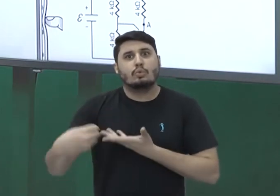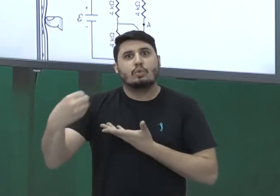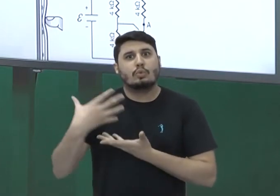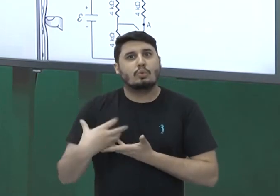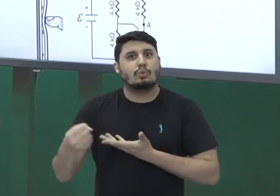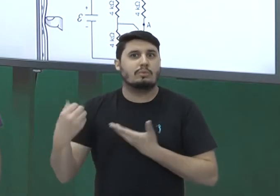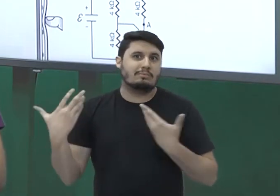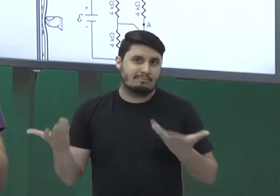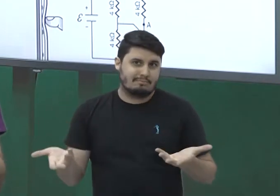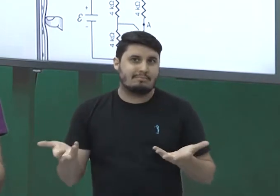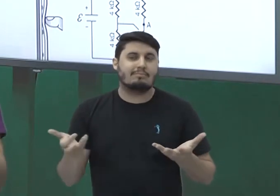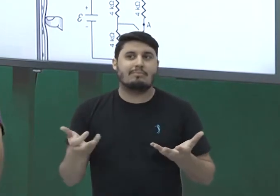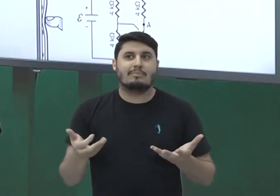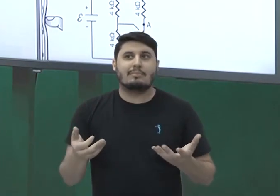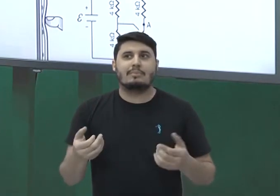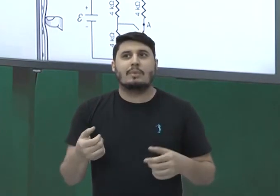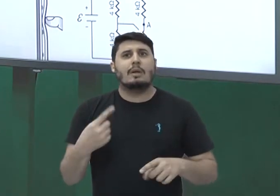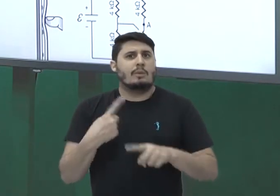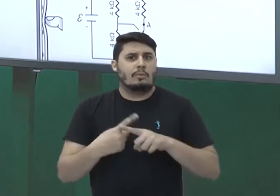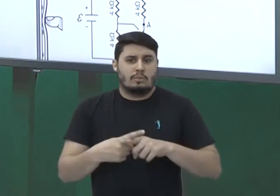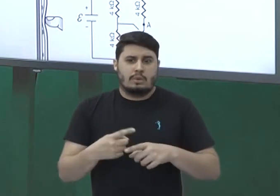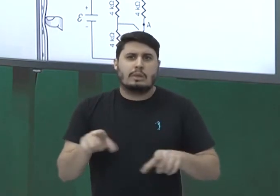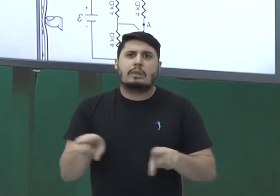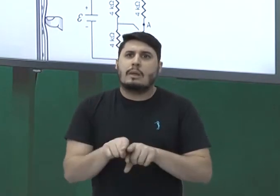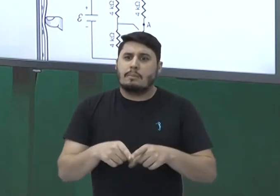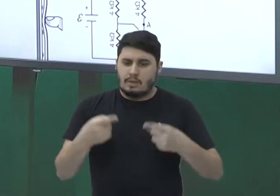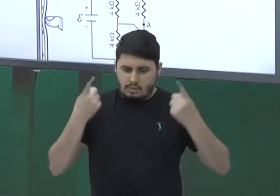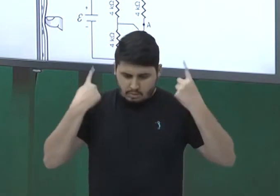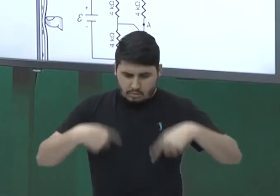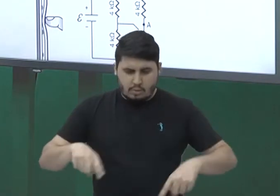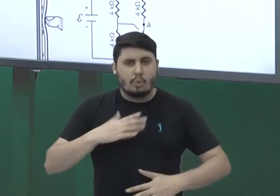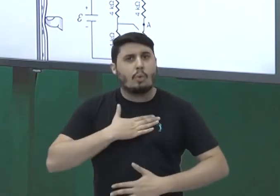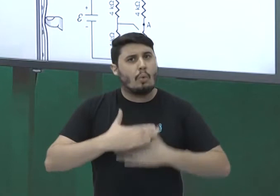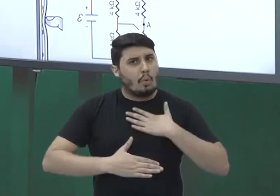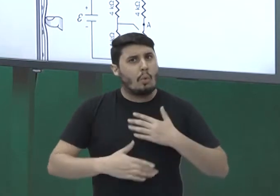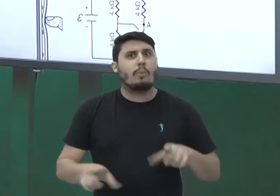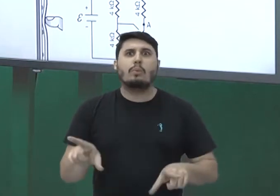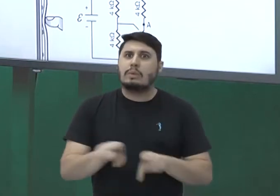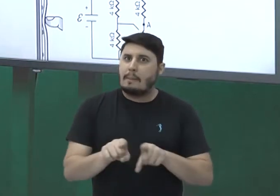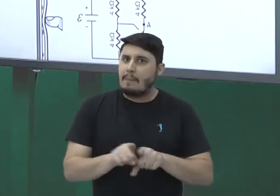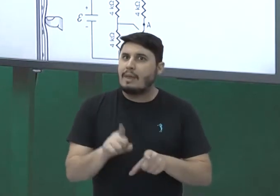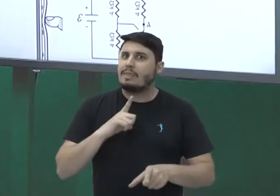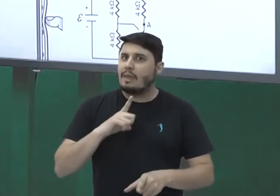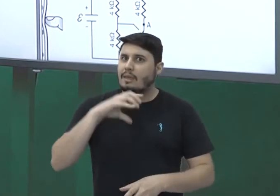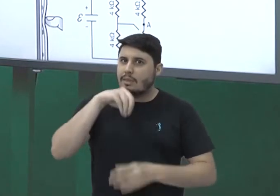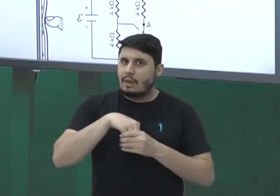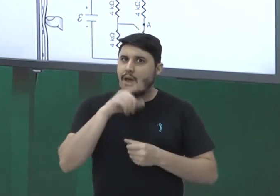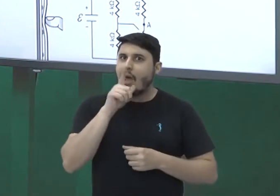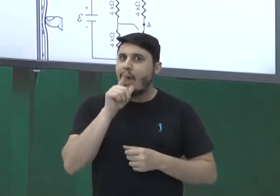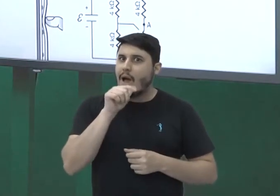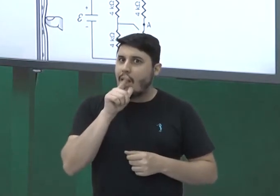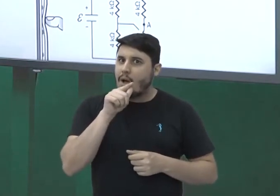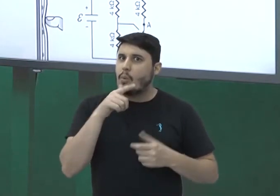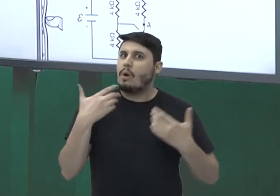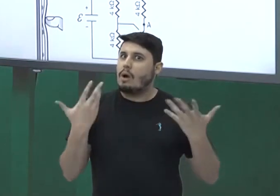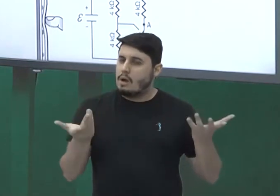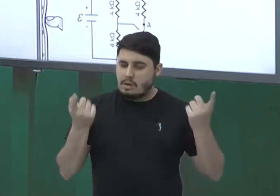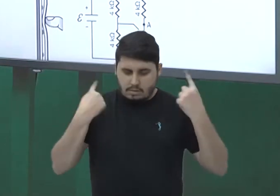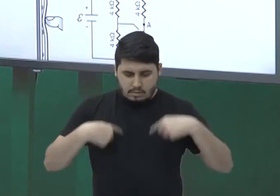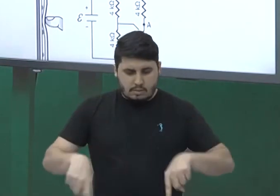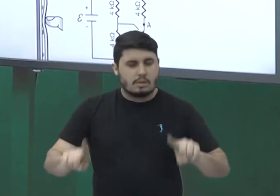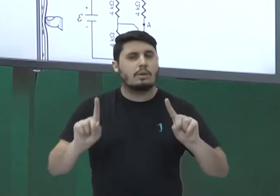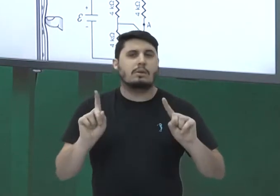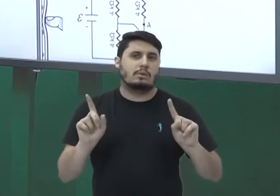somos feitos também de muita água, tá certo? De muita água, tá? Então, nós precisamos entender